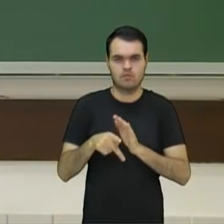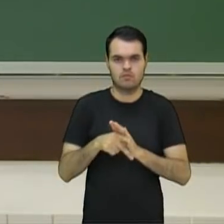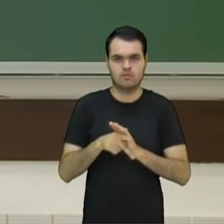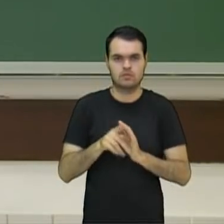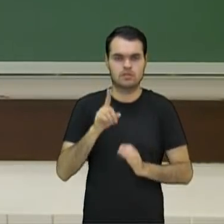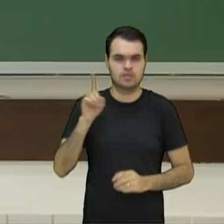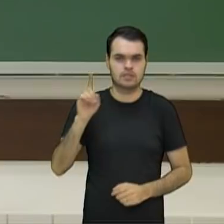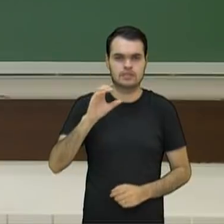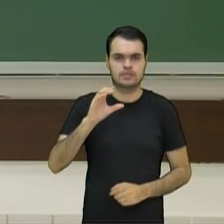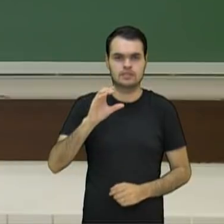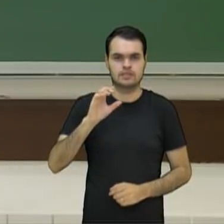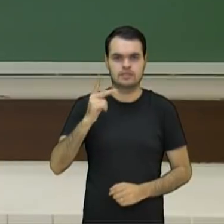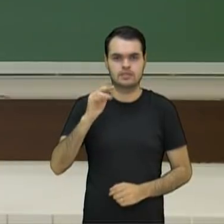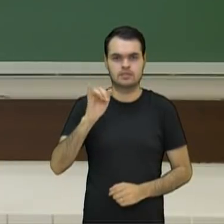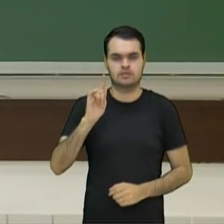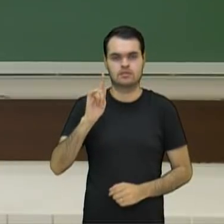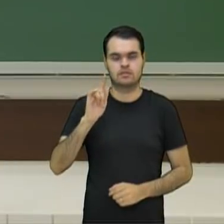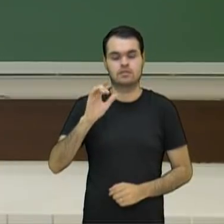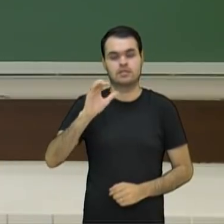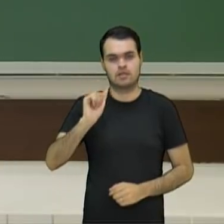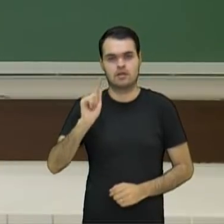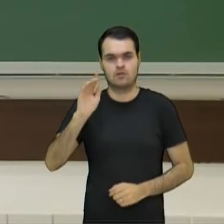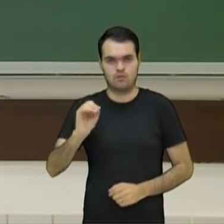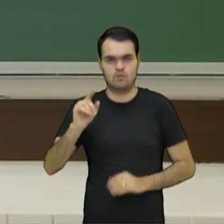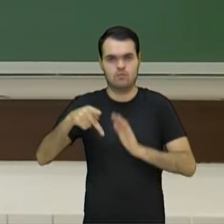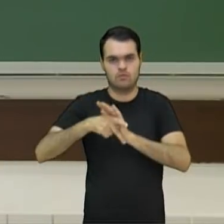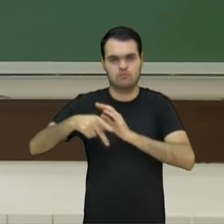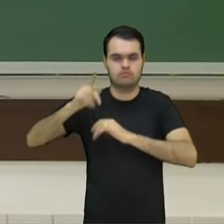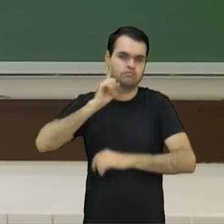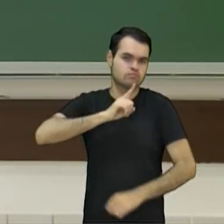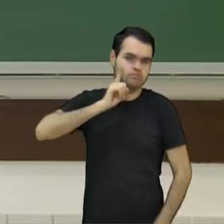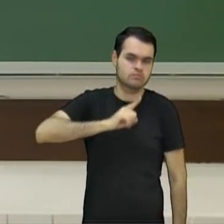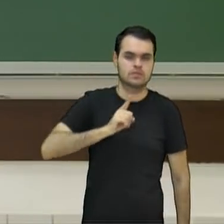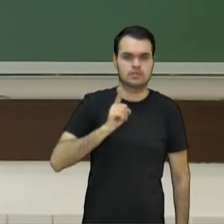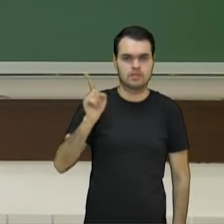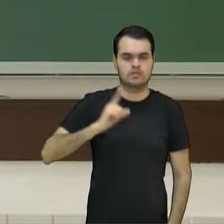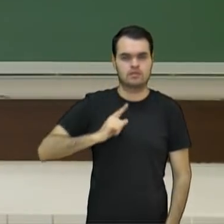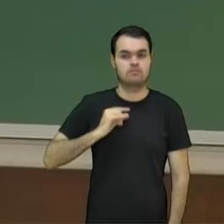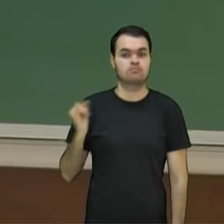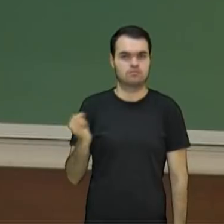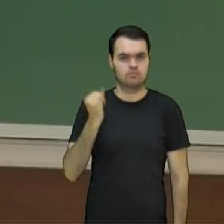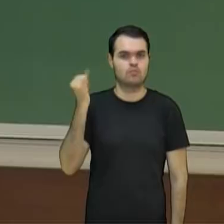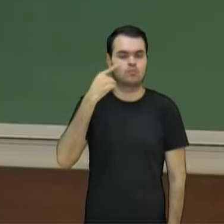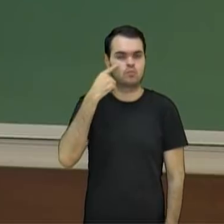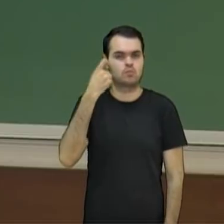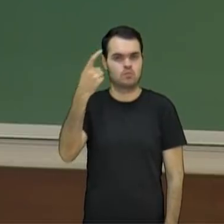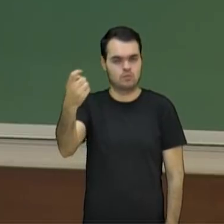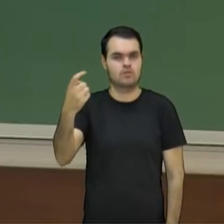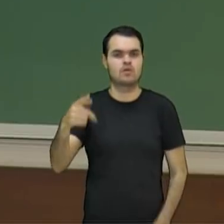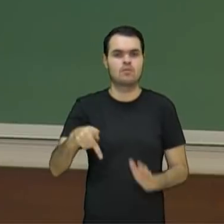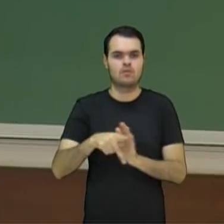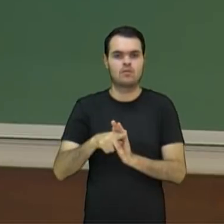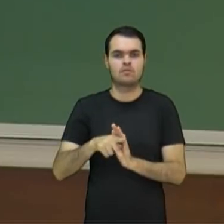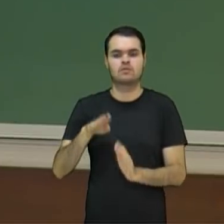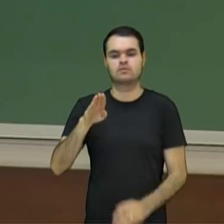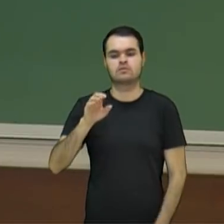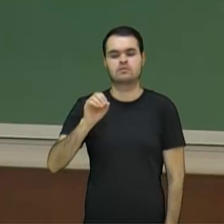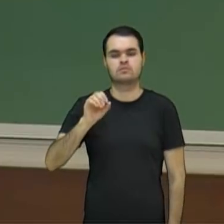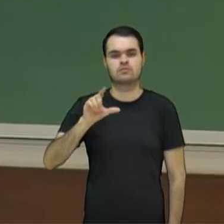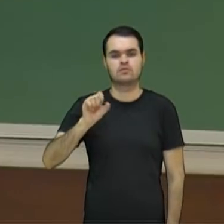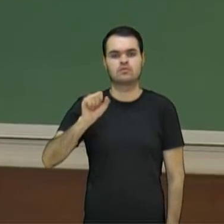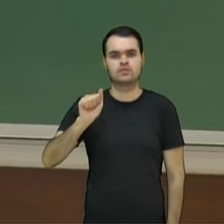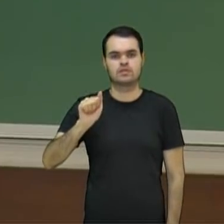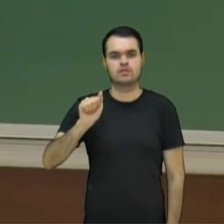Chicago, nos Estados Unidos. Aqui, de novo, um destaque para a importância dos países que os países ricos dão